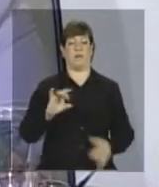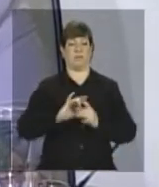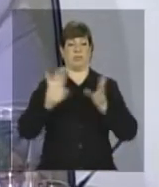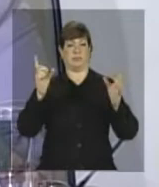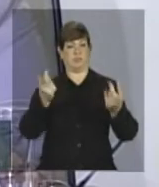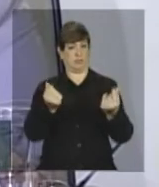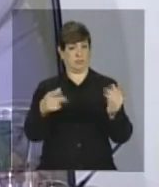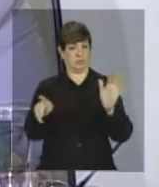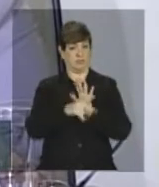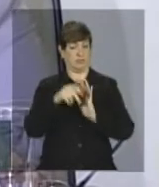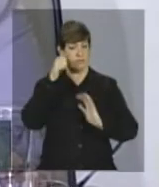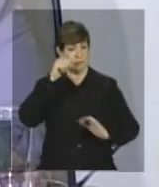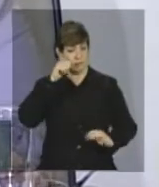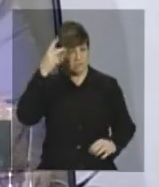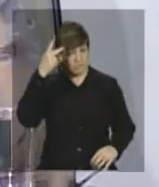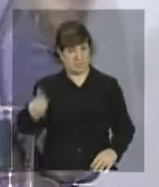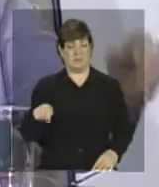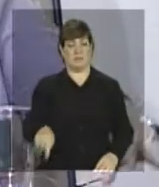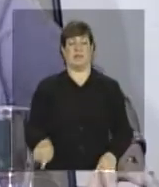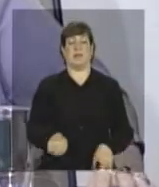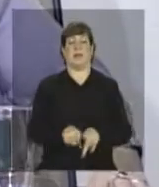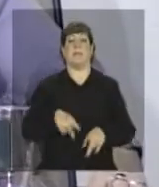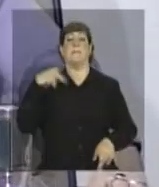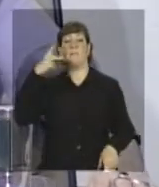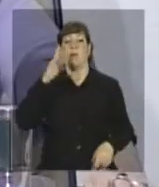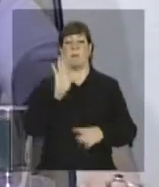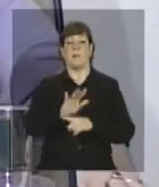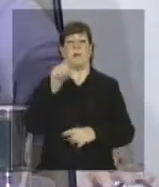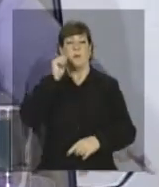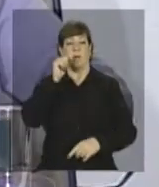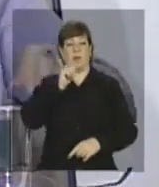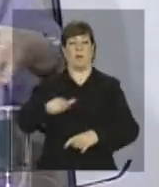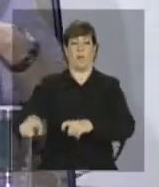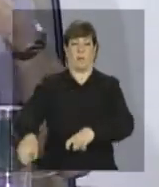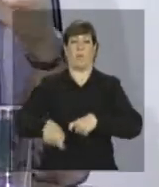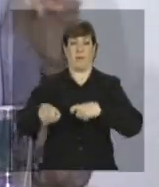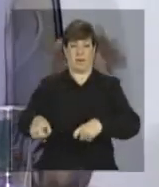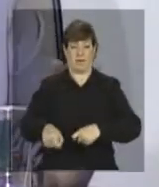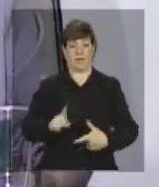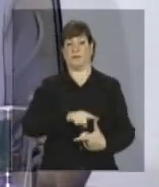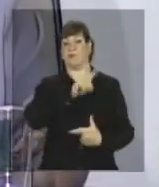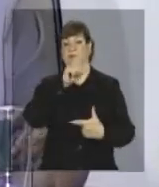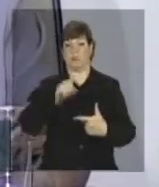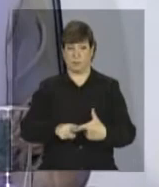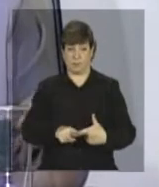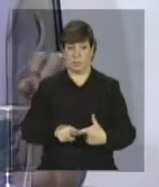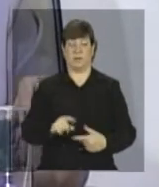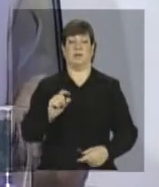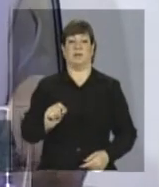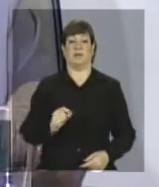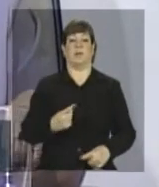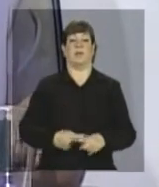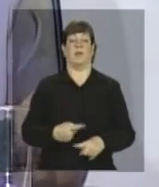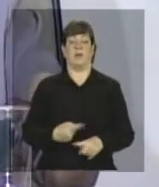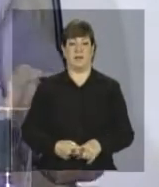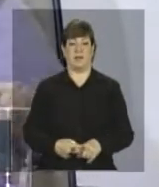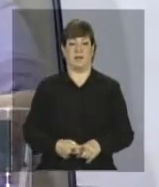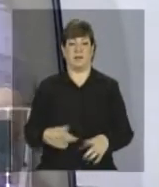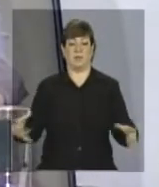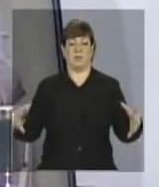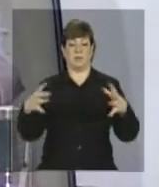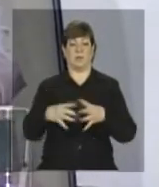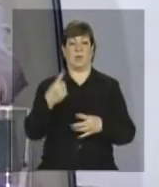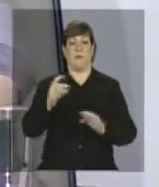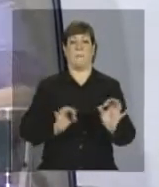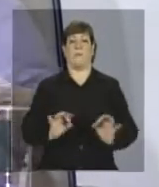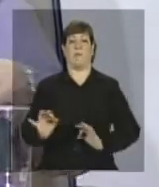mulheres, em especial as políticas para as mulheres rurais. Em segundo, porque se trata da concentração de um